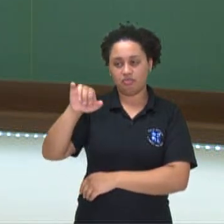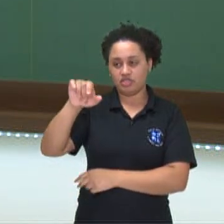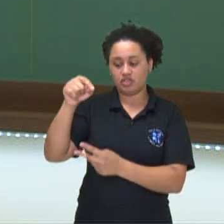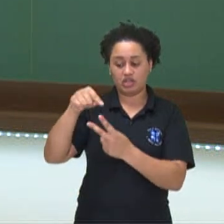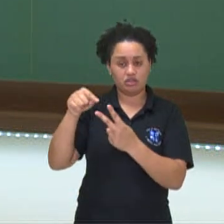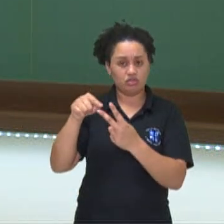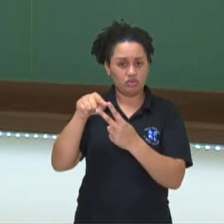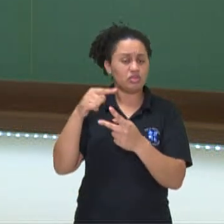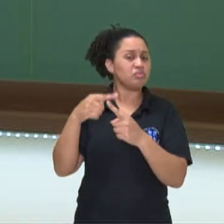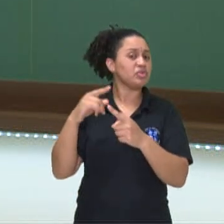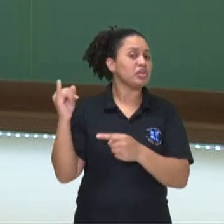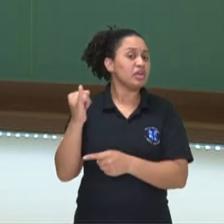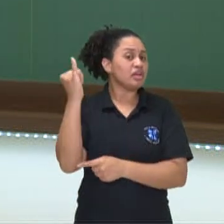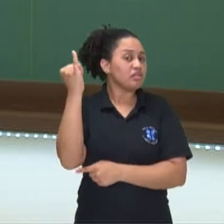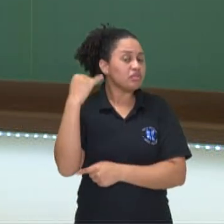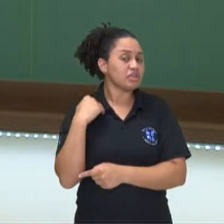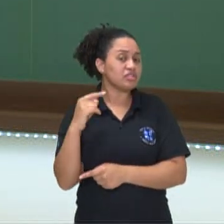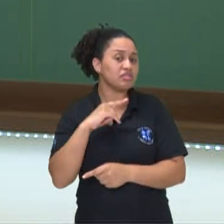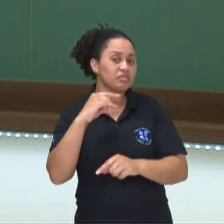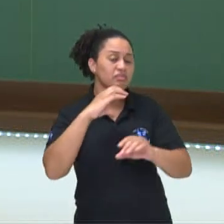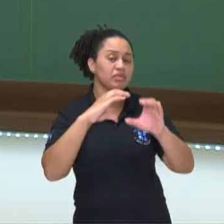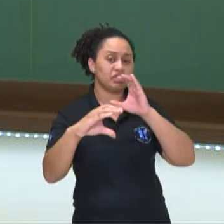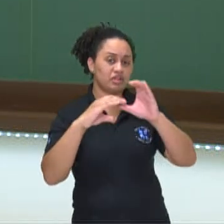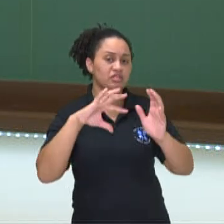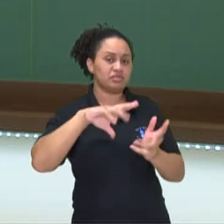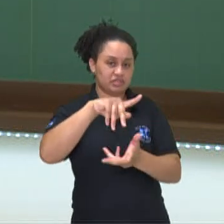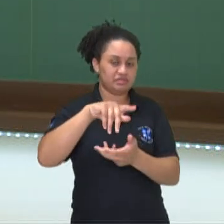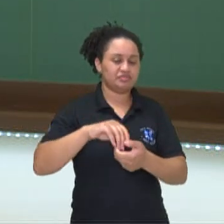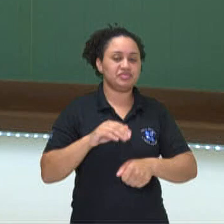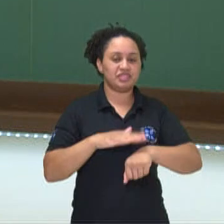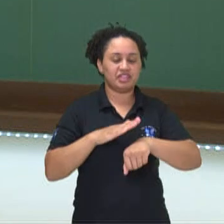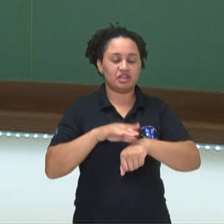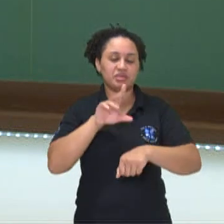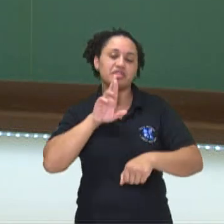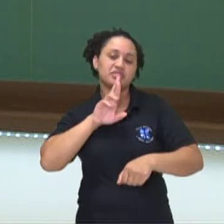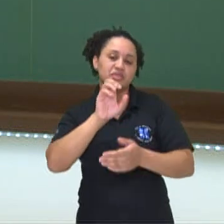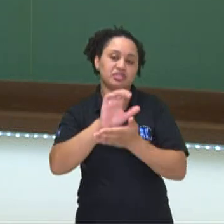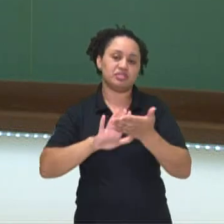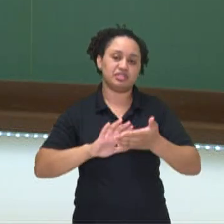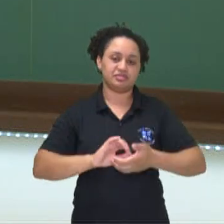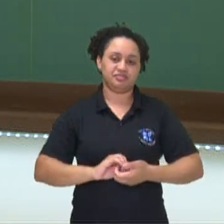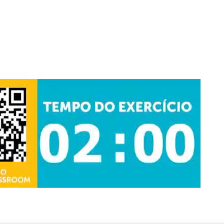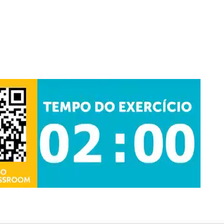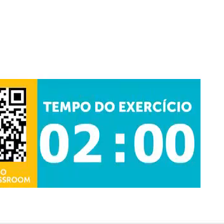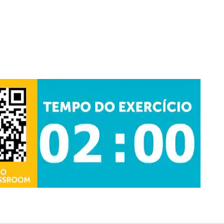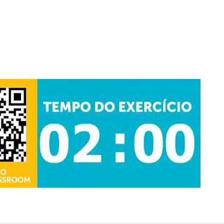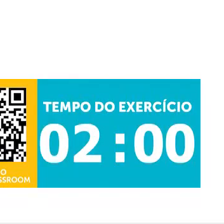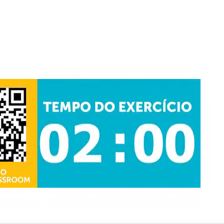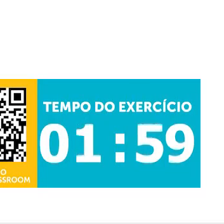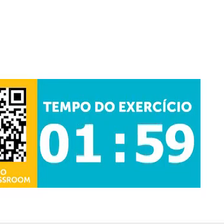a importância da fibra óptica para a comunicação global. O tempo está na tela e nós estamos aguardando você.